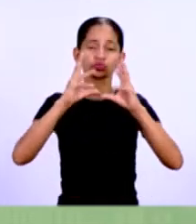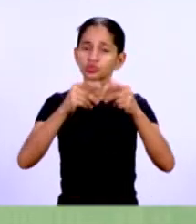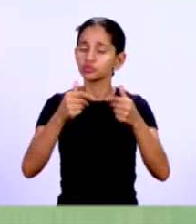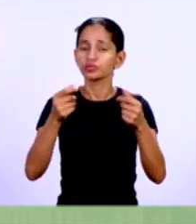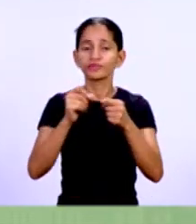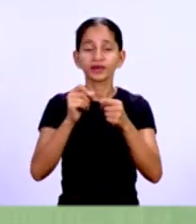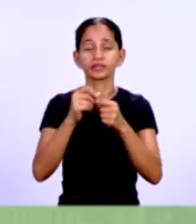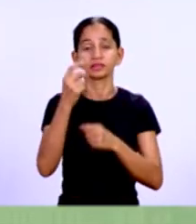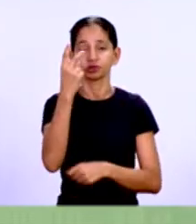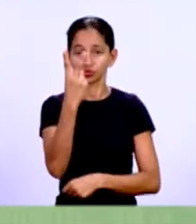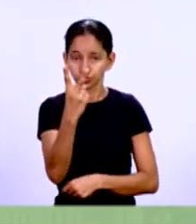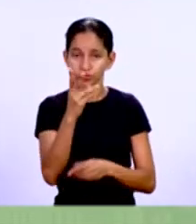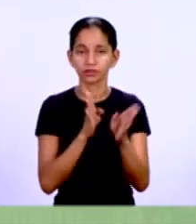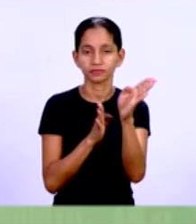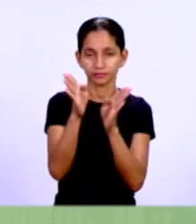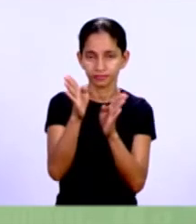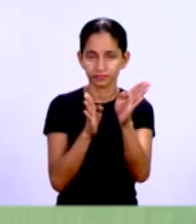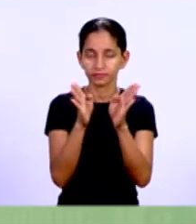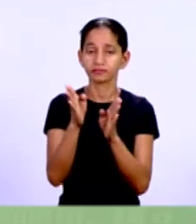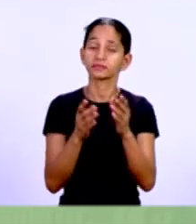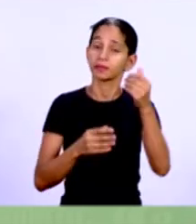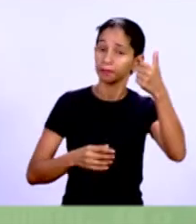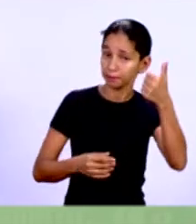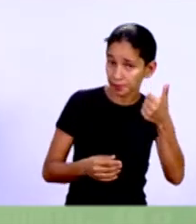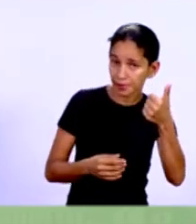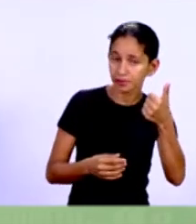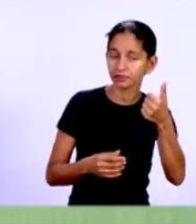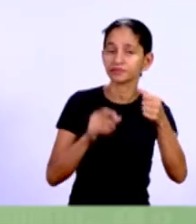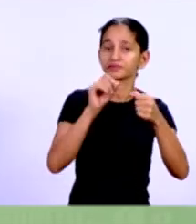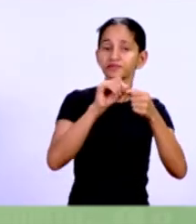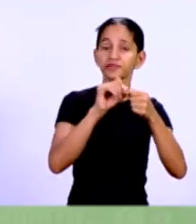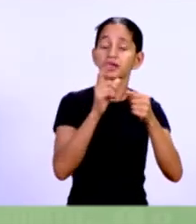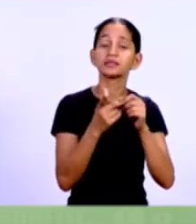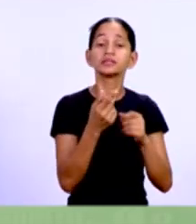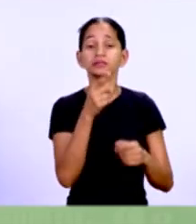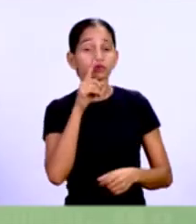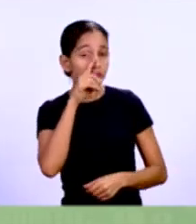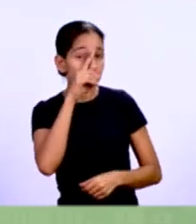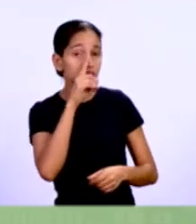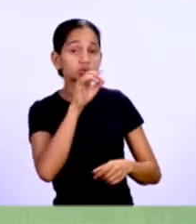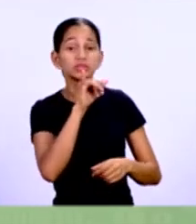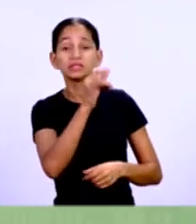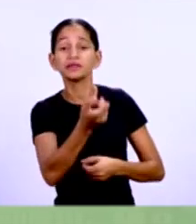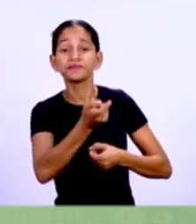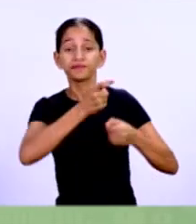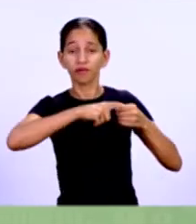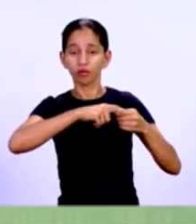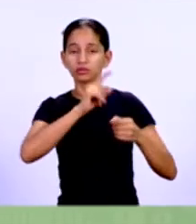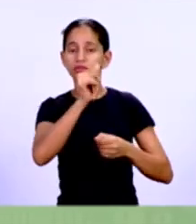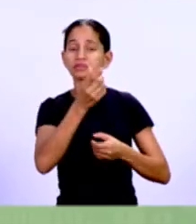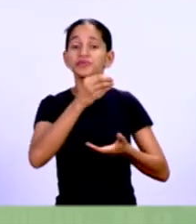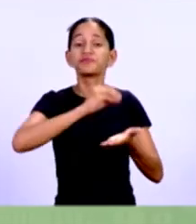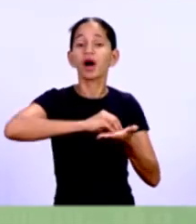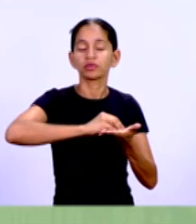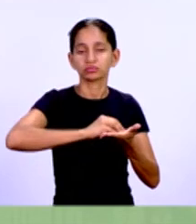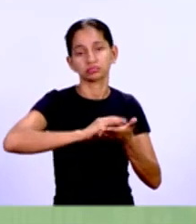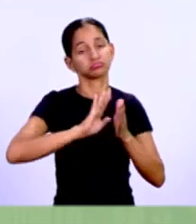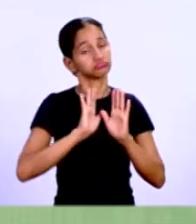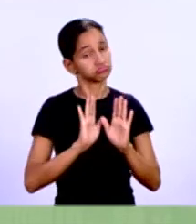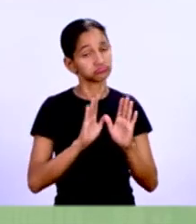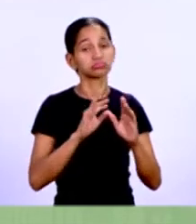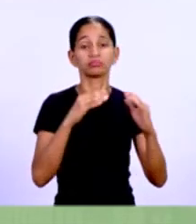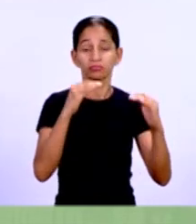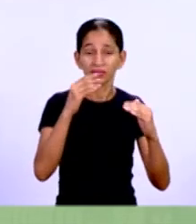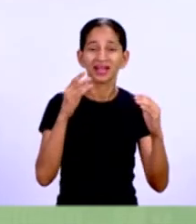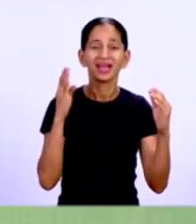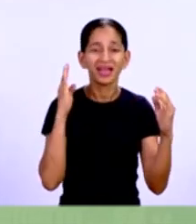nós fizemos duas analogias. Primeiro, nós discutimos a relação entre risco e retorno. Destacamos essa relação diretamente proporcional, que